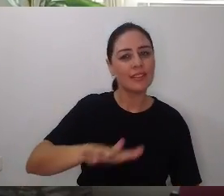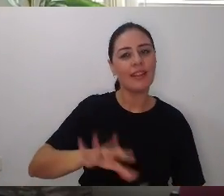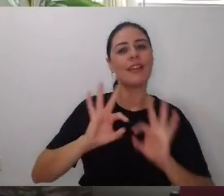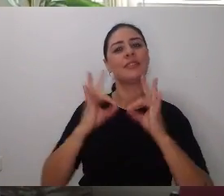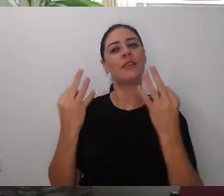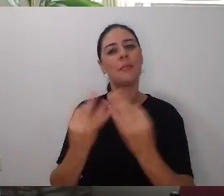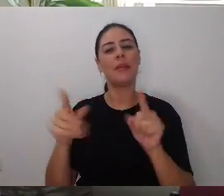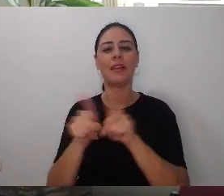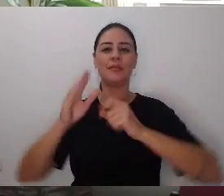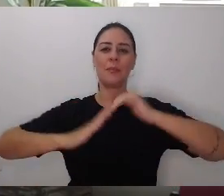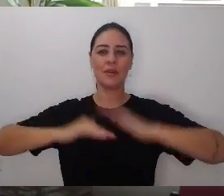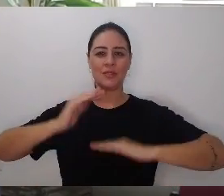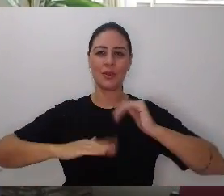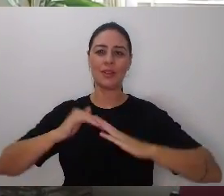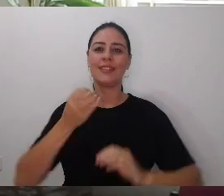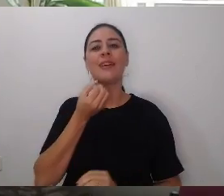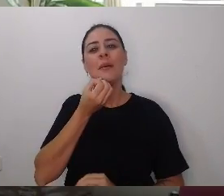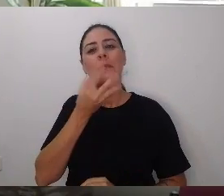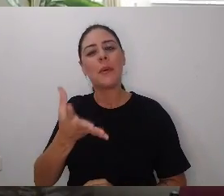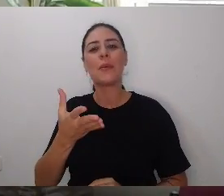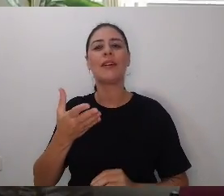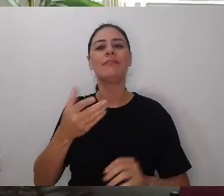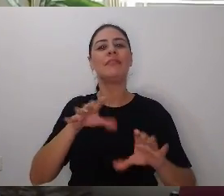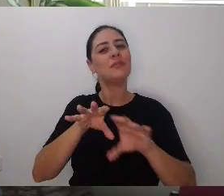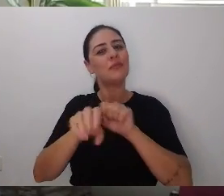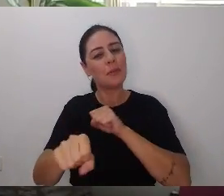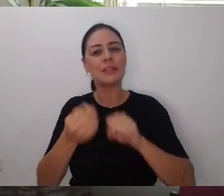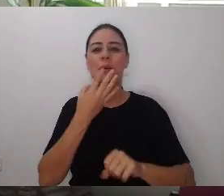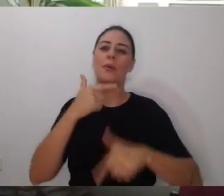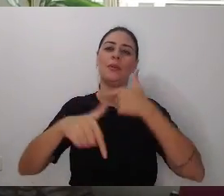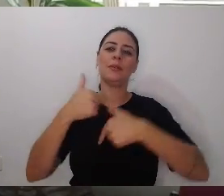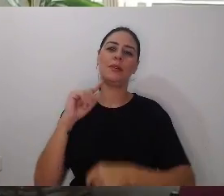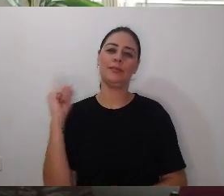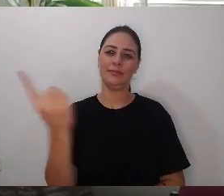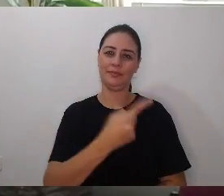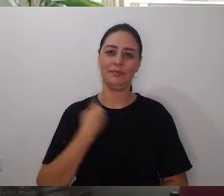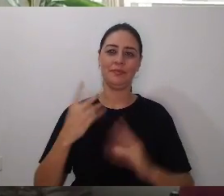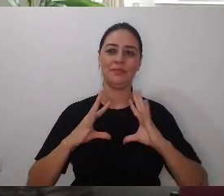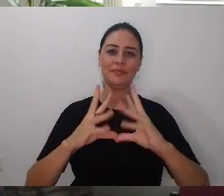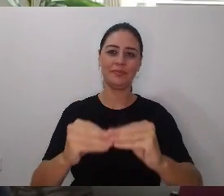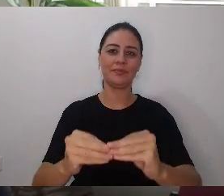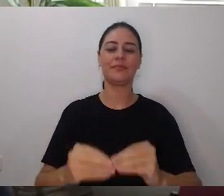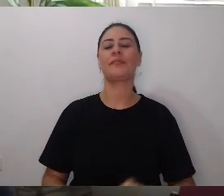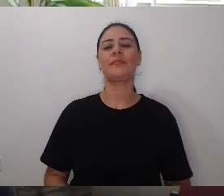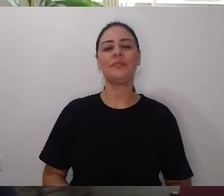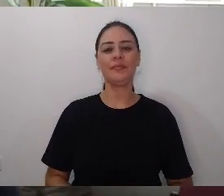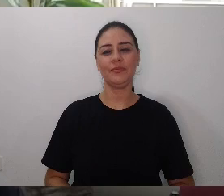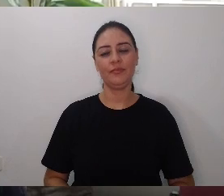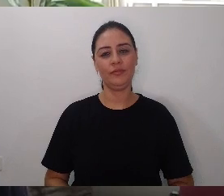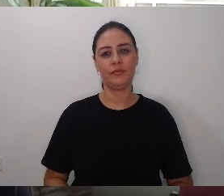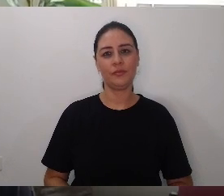nossas crianças, as nossas famílias, os nossos profissionais. Bom, uma boa formação, um bom trabalho para todos nós.